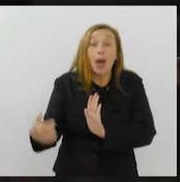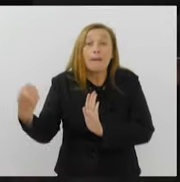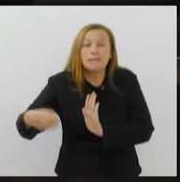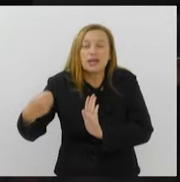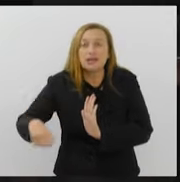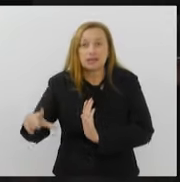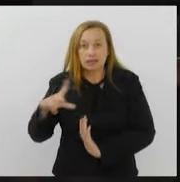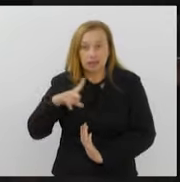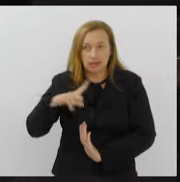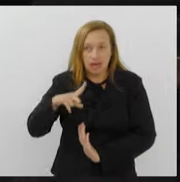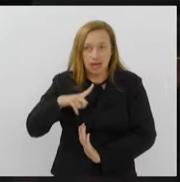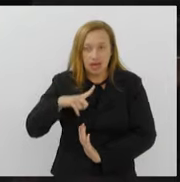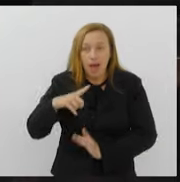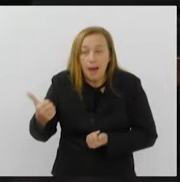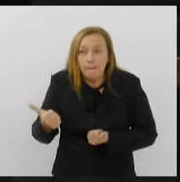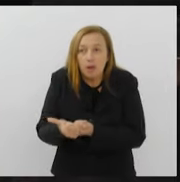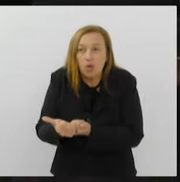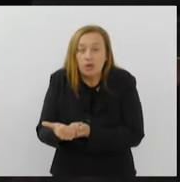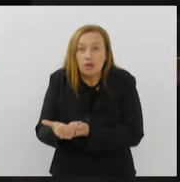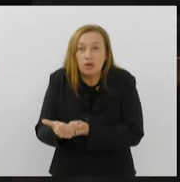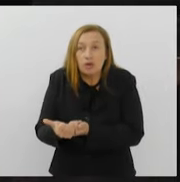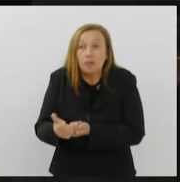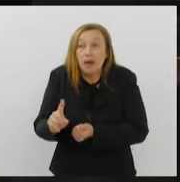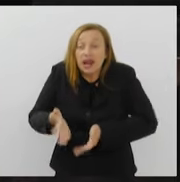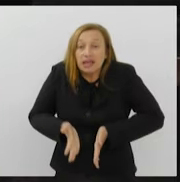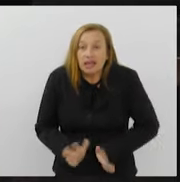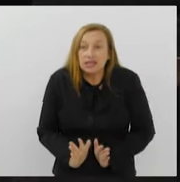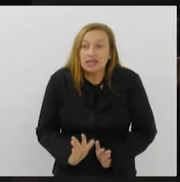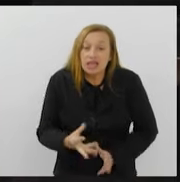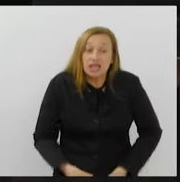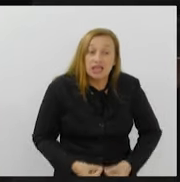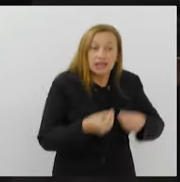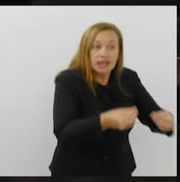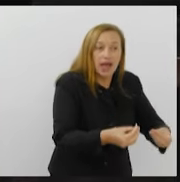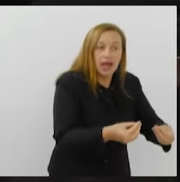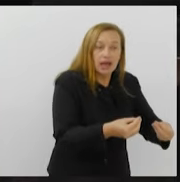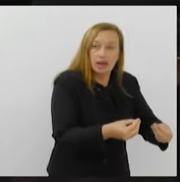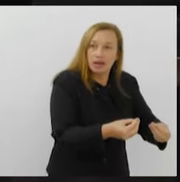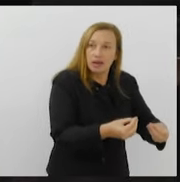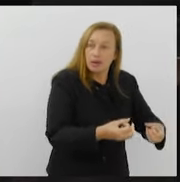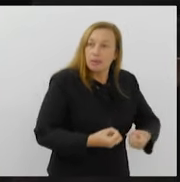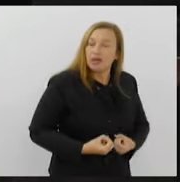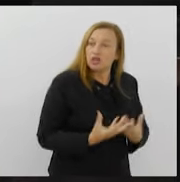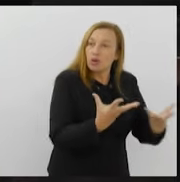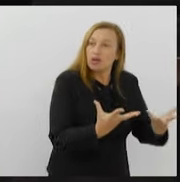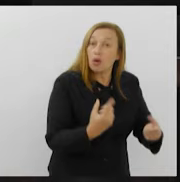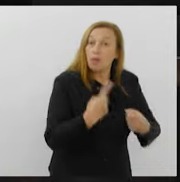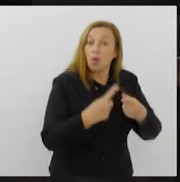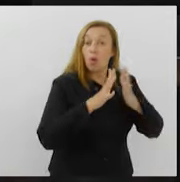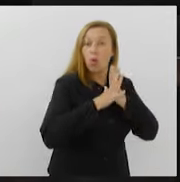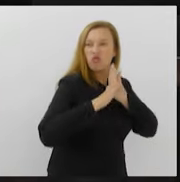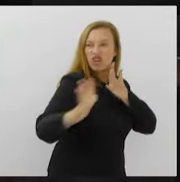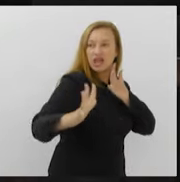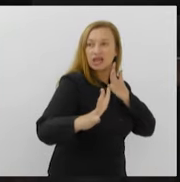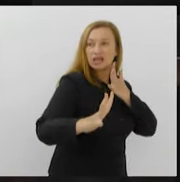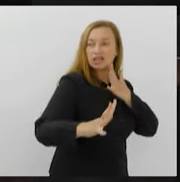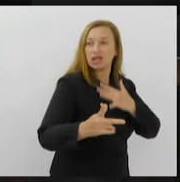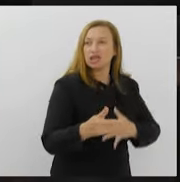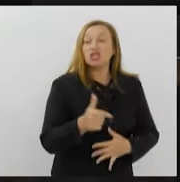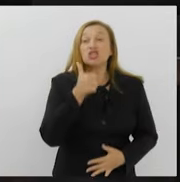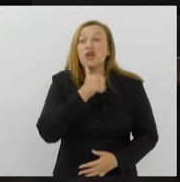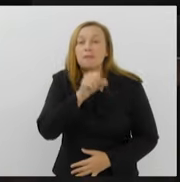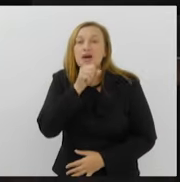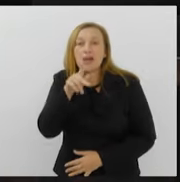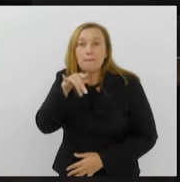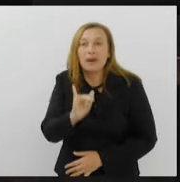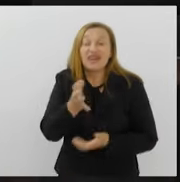precisa ter para dar à luz e entregá-la para adoção? Porque é uma fila quilométrica gigantesca de mães e